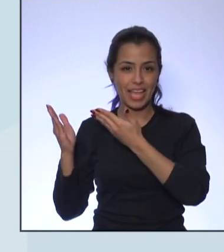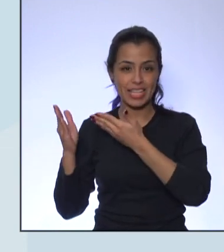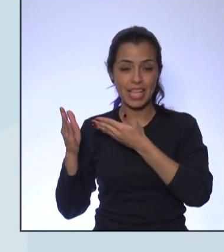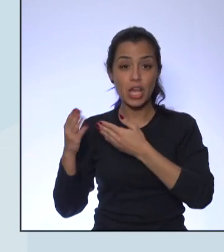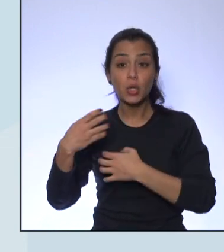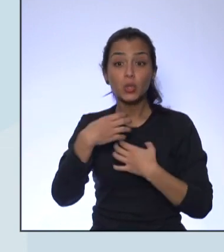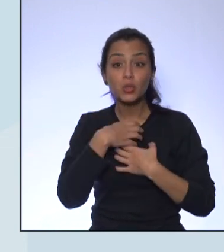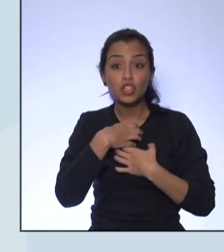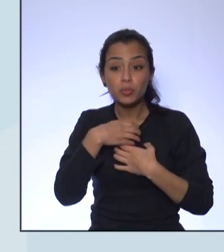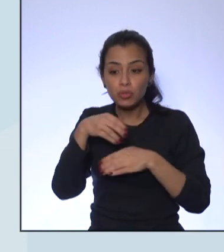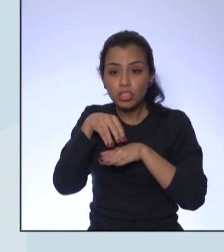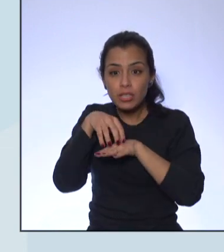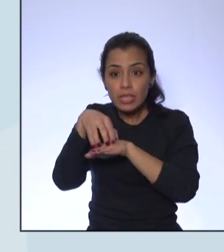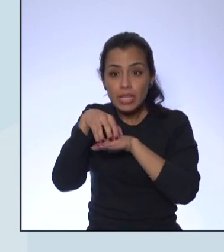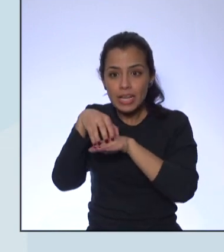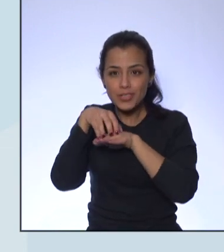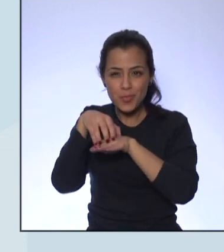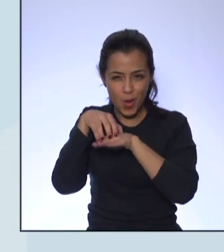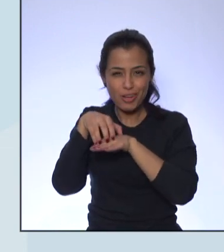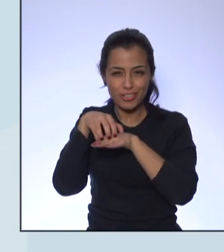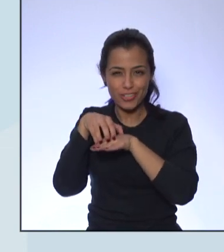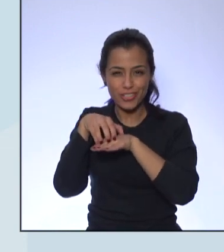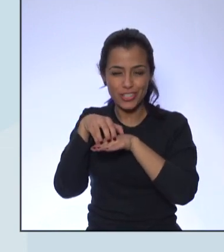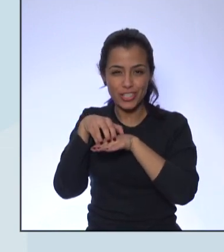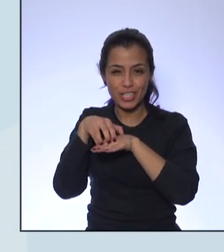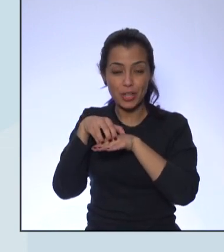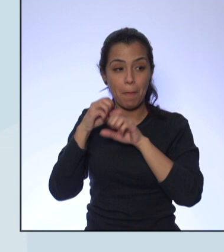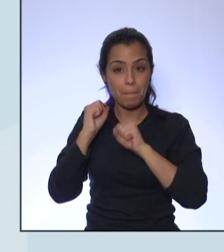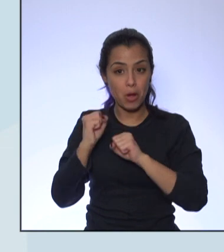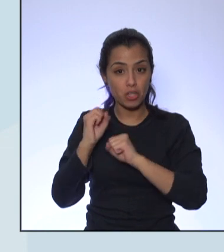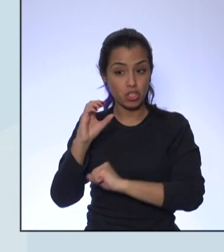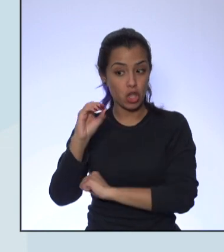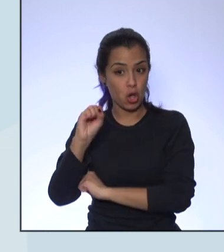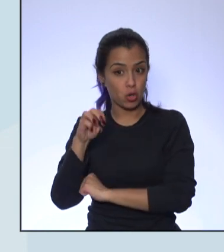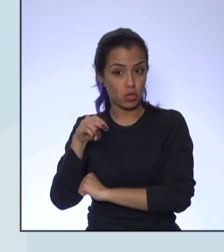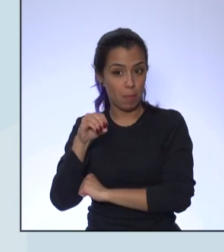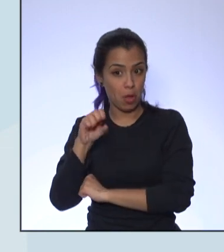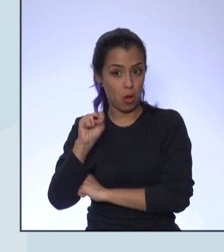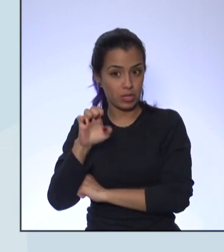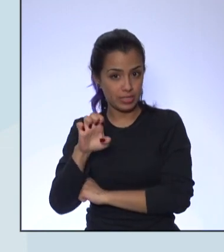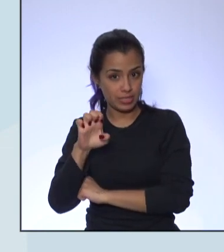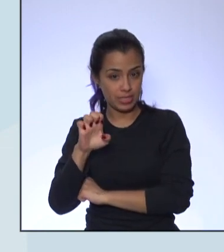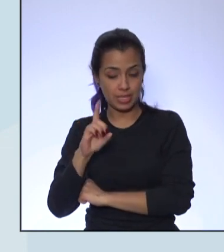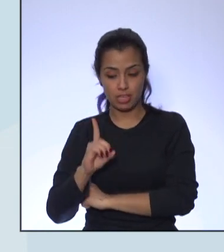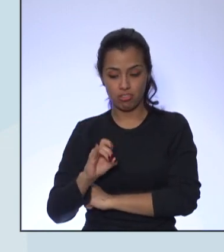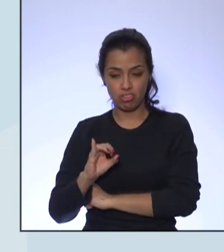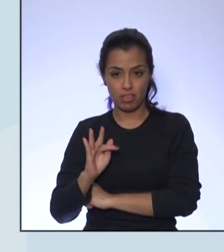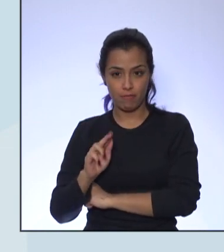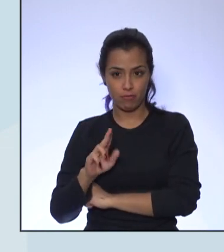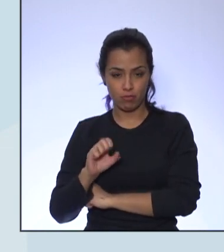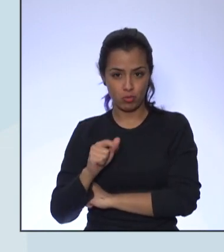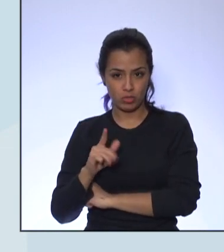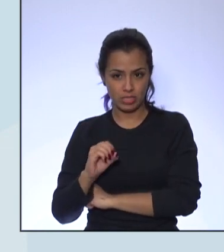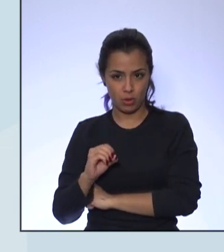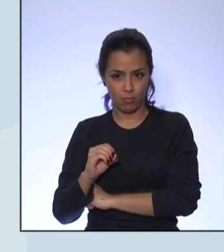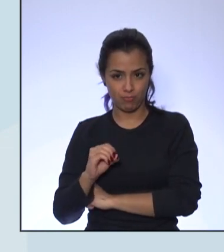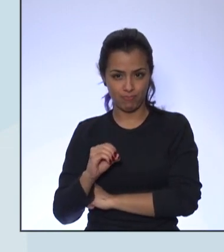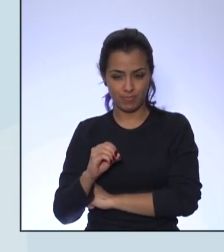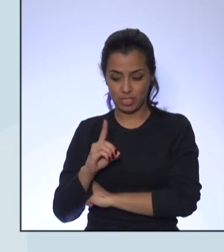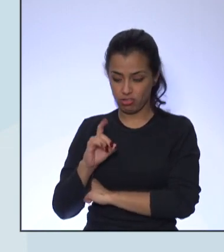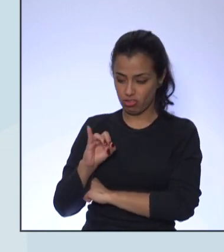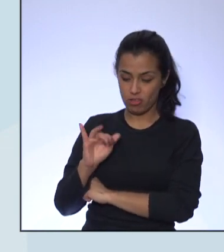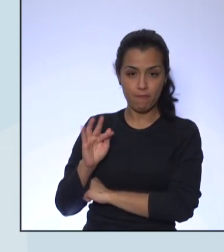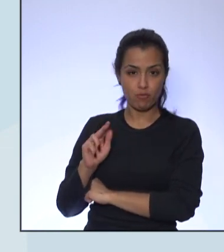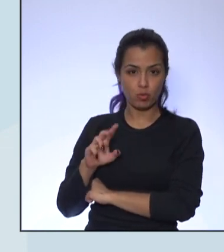transporte passivo ele pode ser osmose e difusão. Difusão, nós temos dois tipos, difusão simples ou difusão